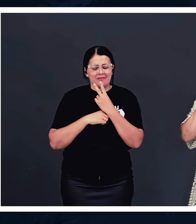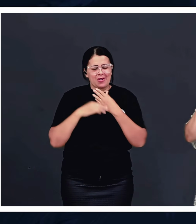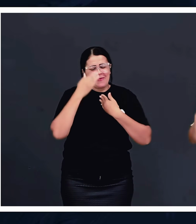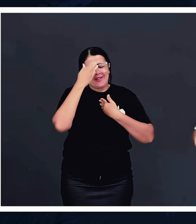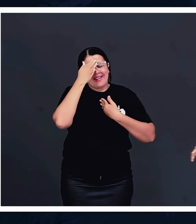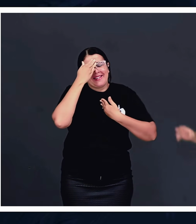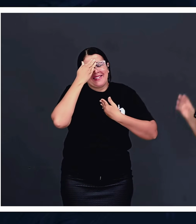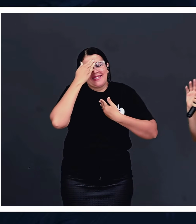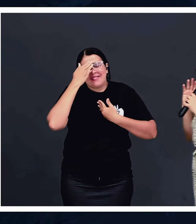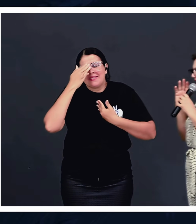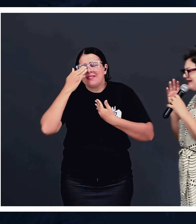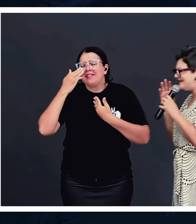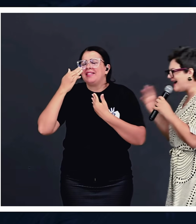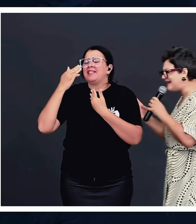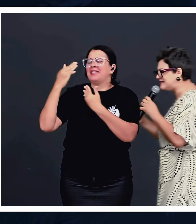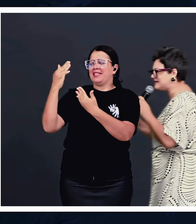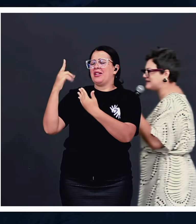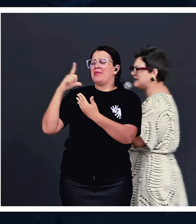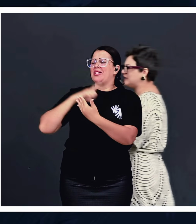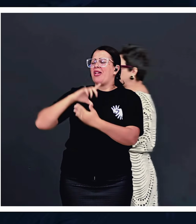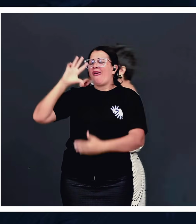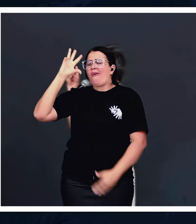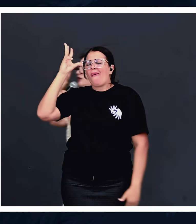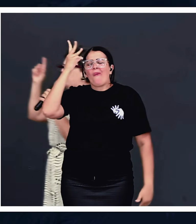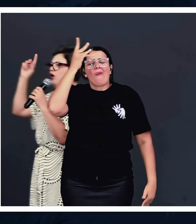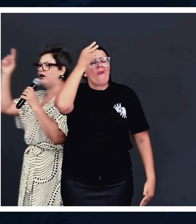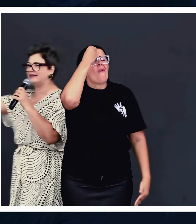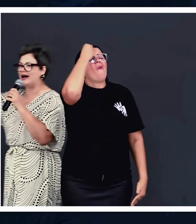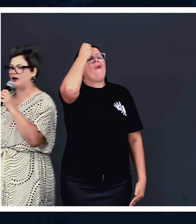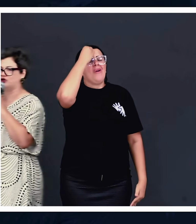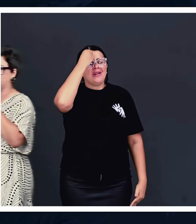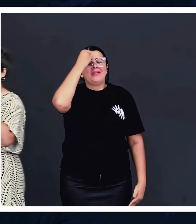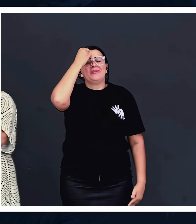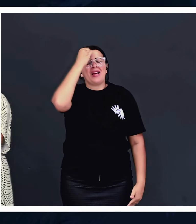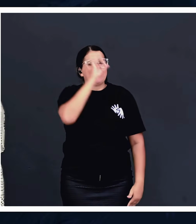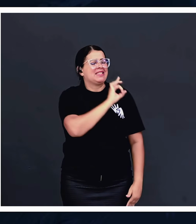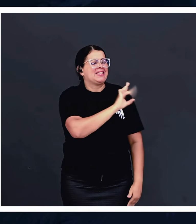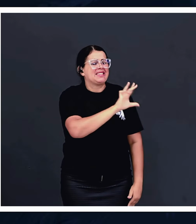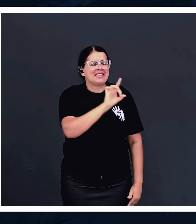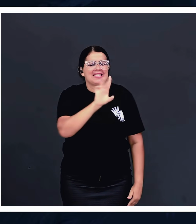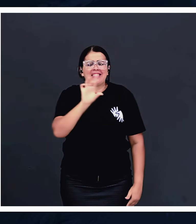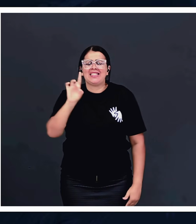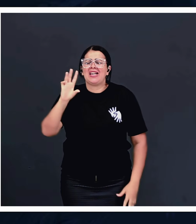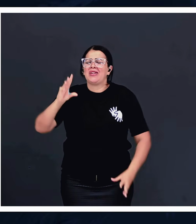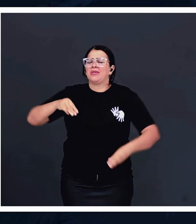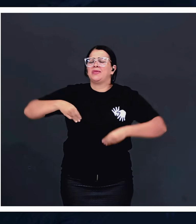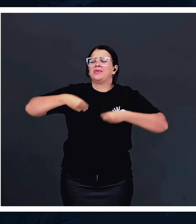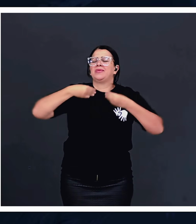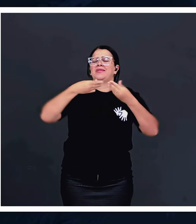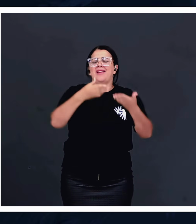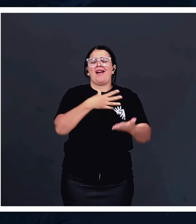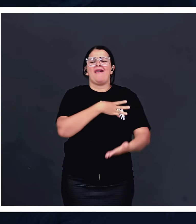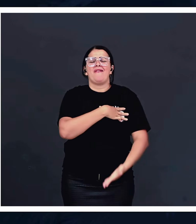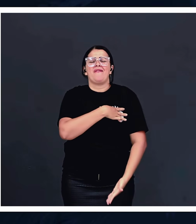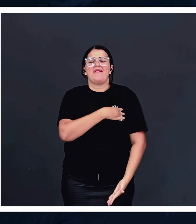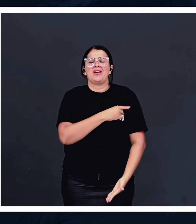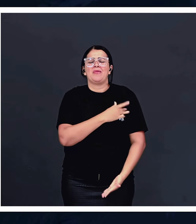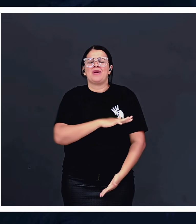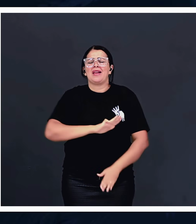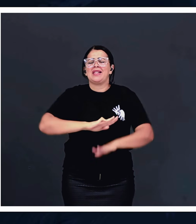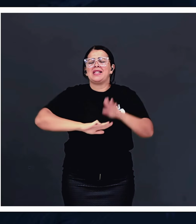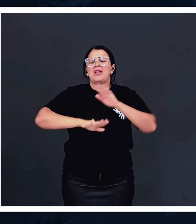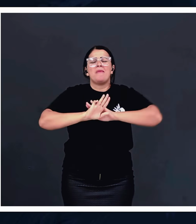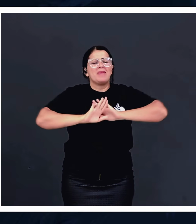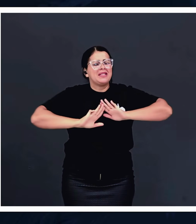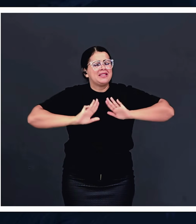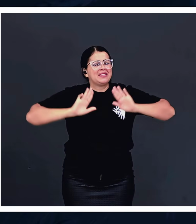Meu Deus, eu te agradeço pelas habilidades que o Senhor dá aos teus filhos. Por essas mãos, meu